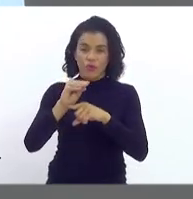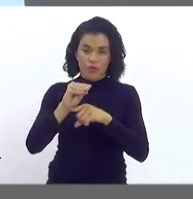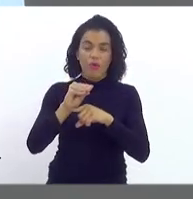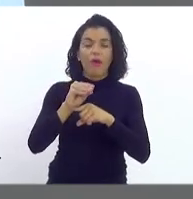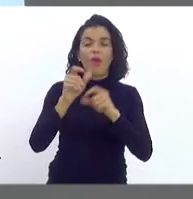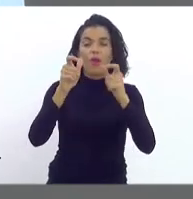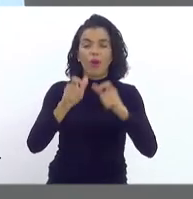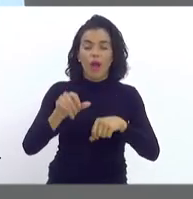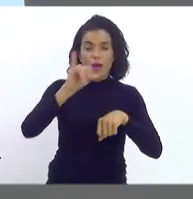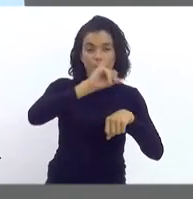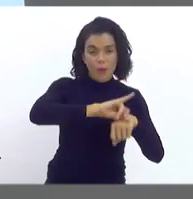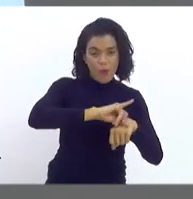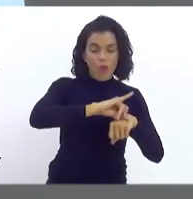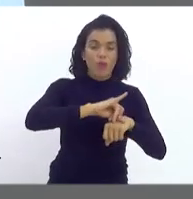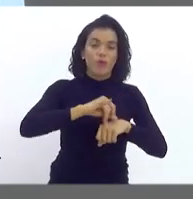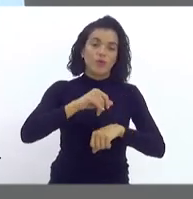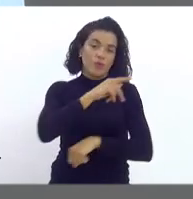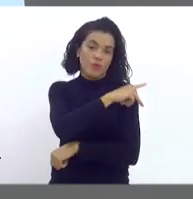Piauí,